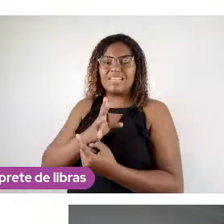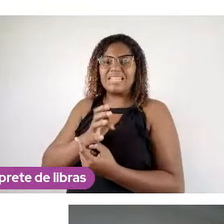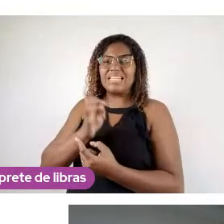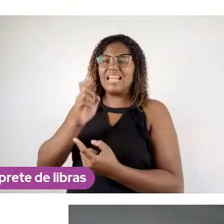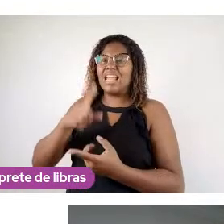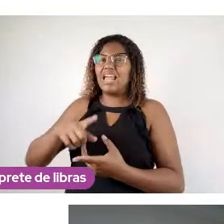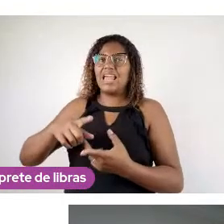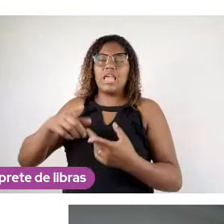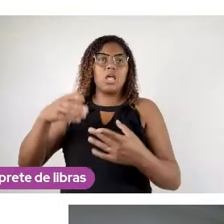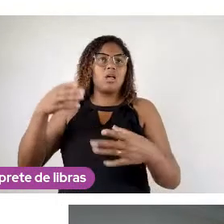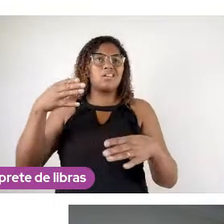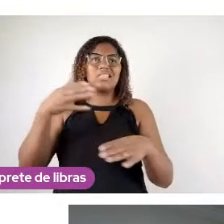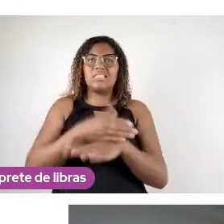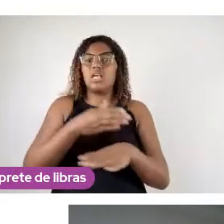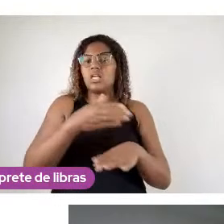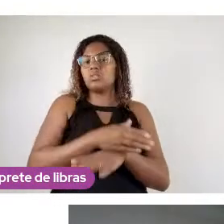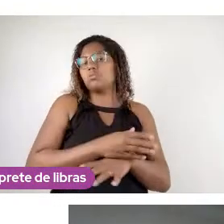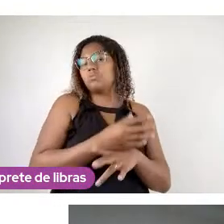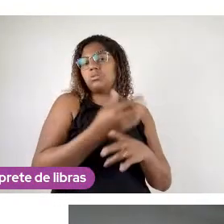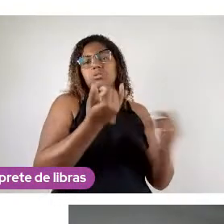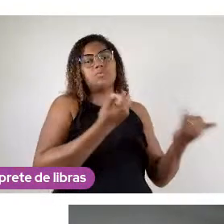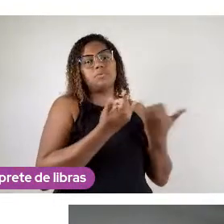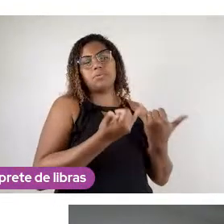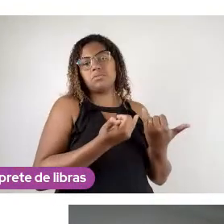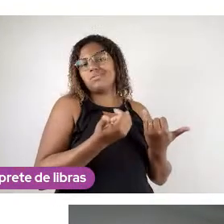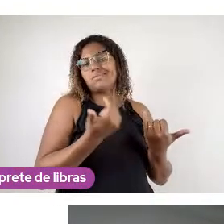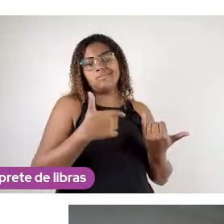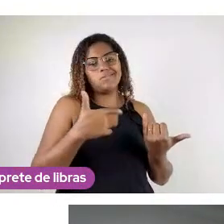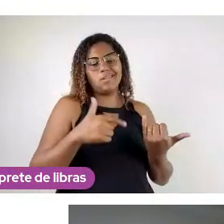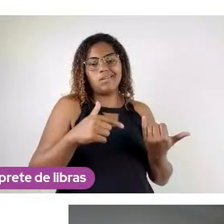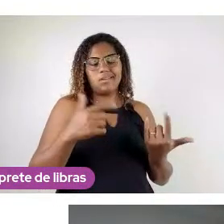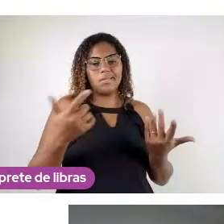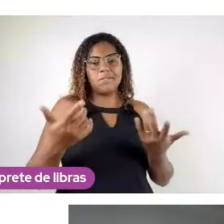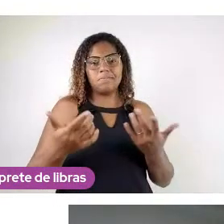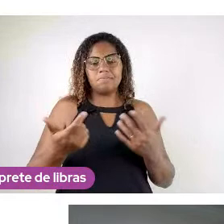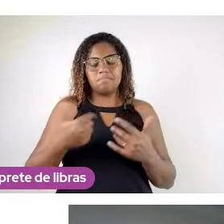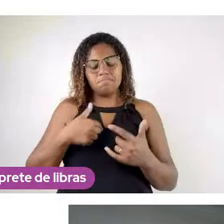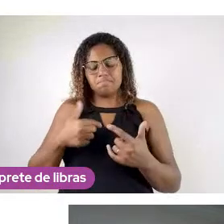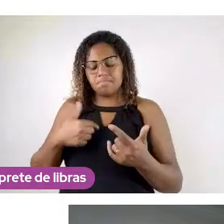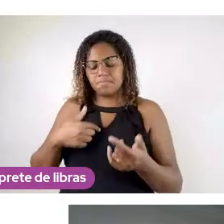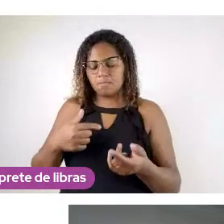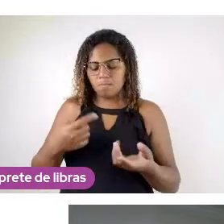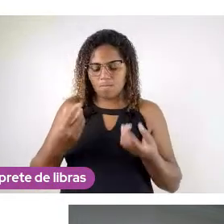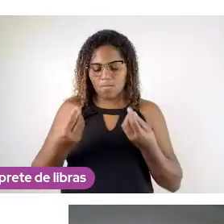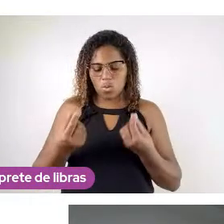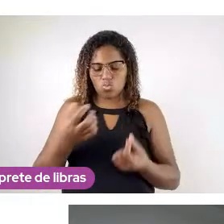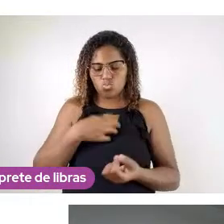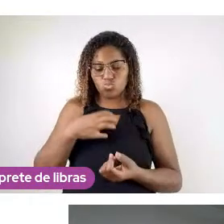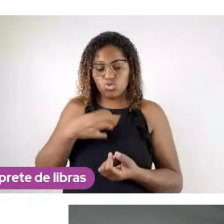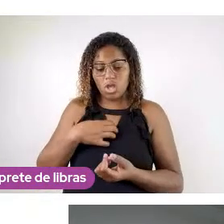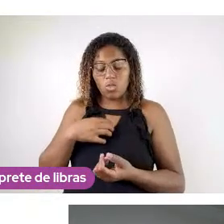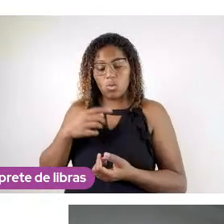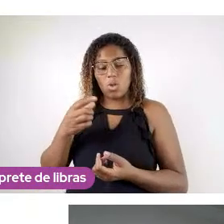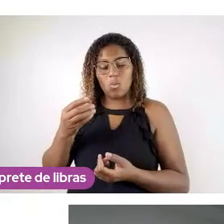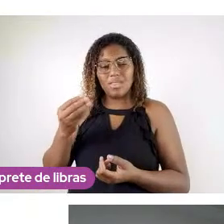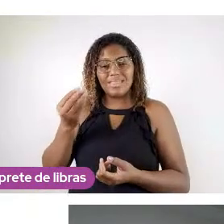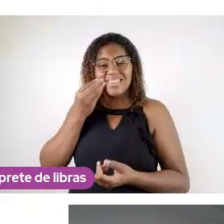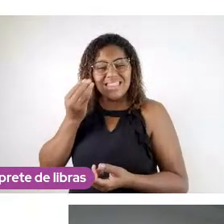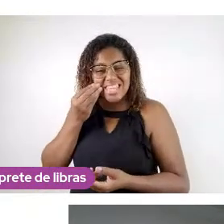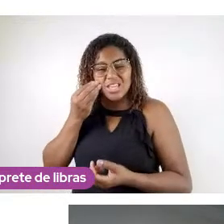temas ambientais, e uma das formas que eu tenho, assim, tentado insistir muito para